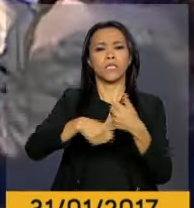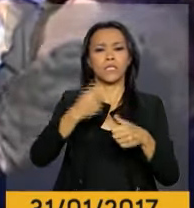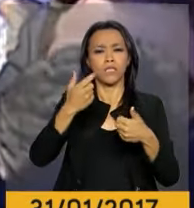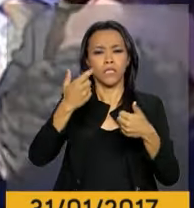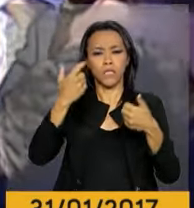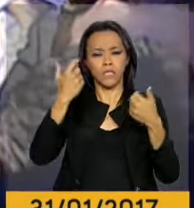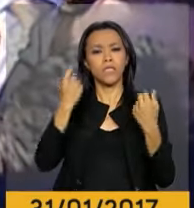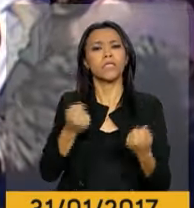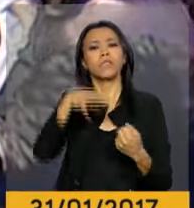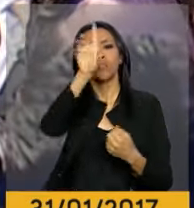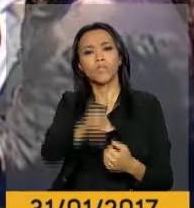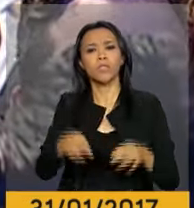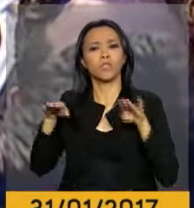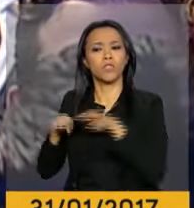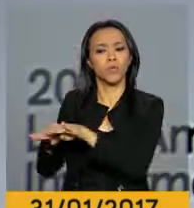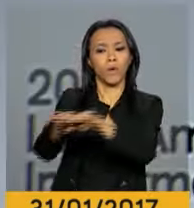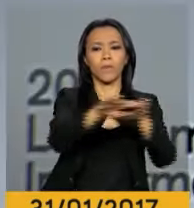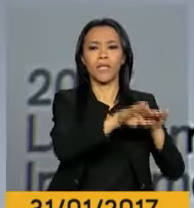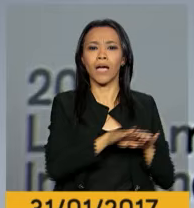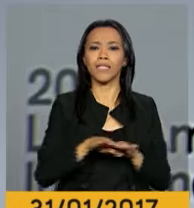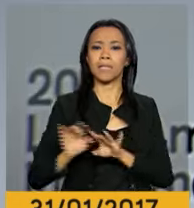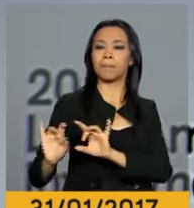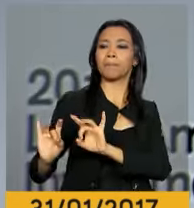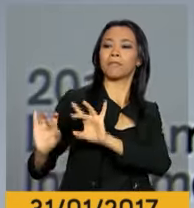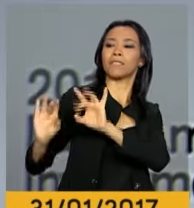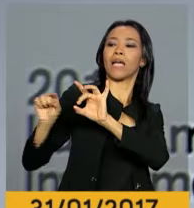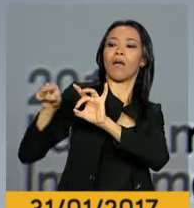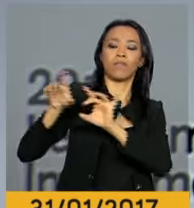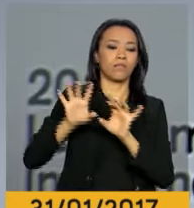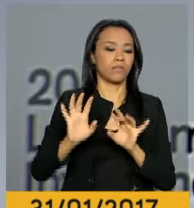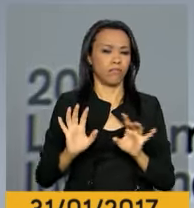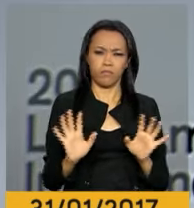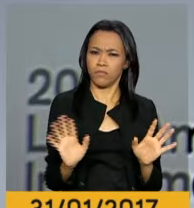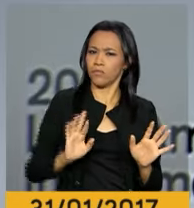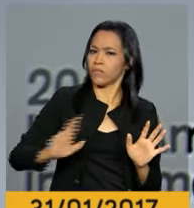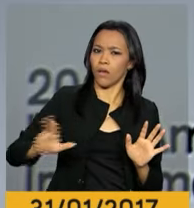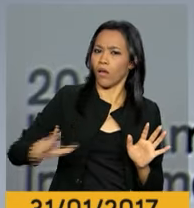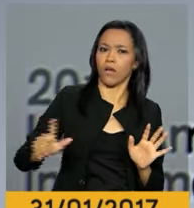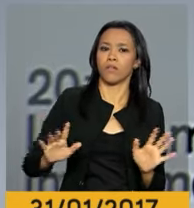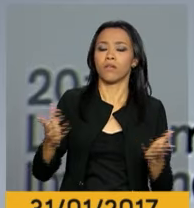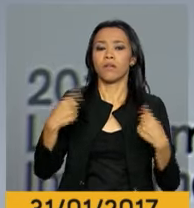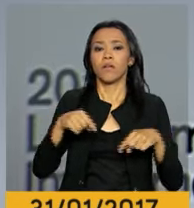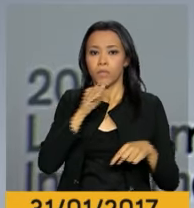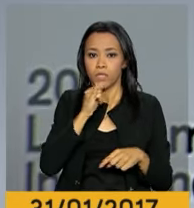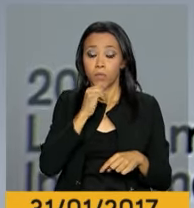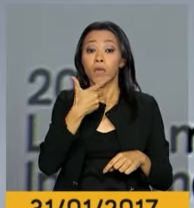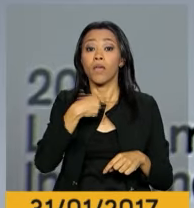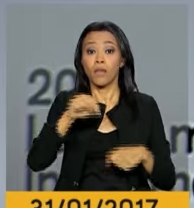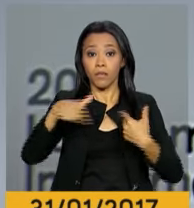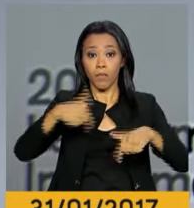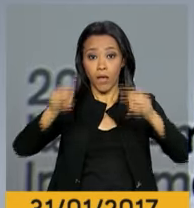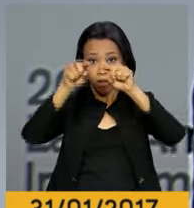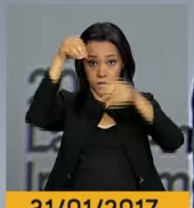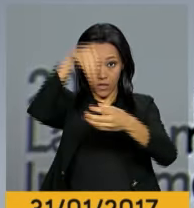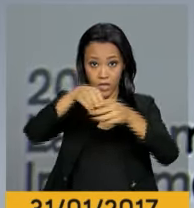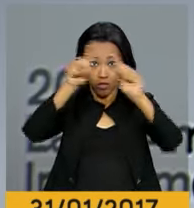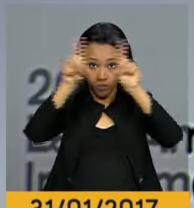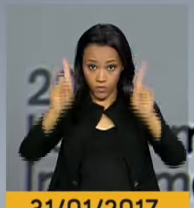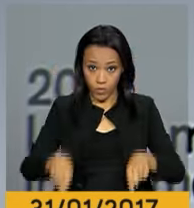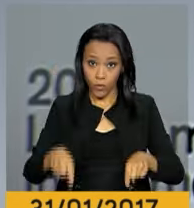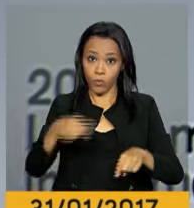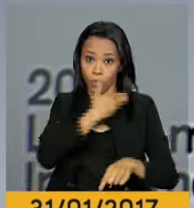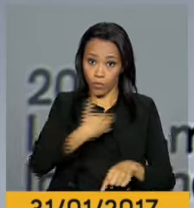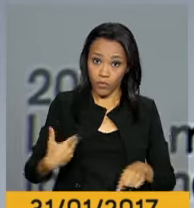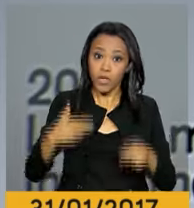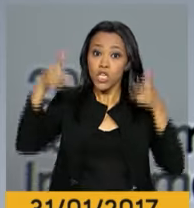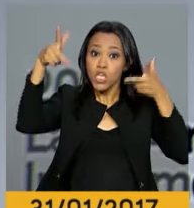a universalização sem privilégios por por exemplo eh os servidores do poder público terão a mesma aposentadoria da